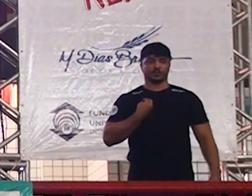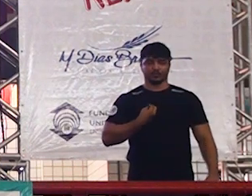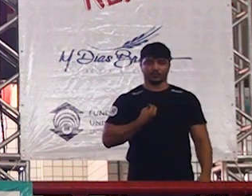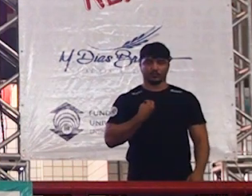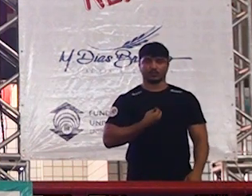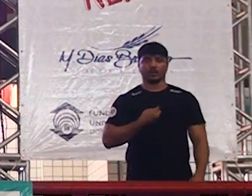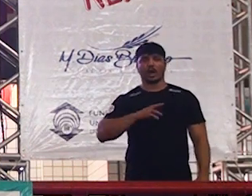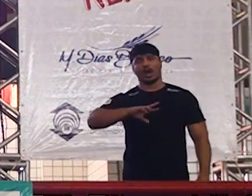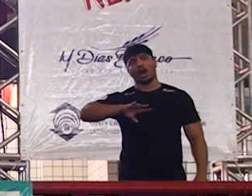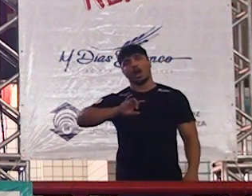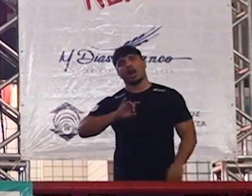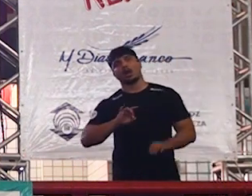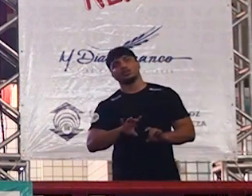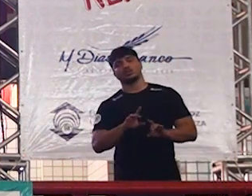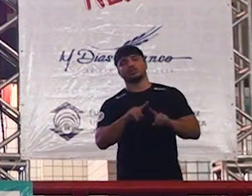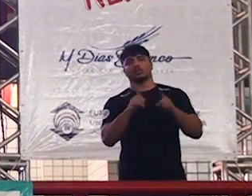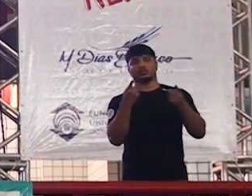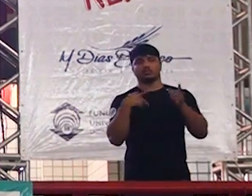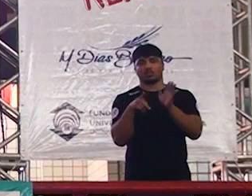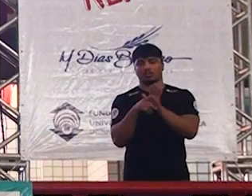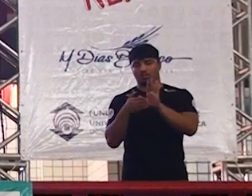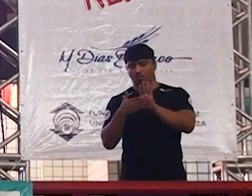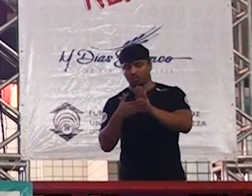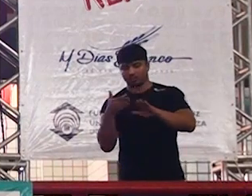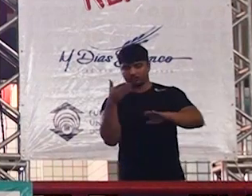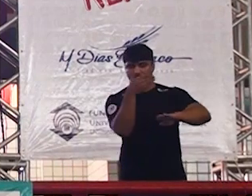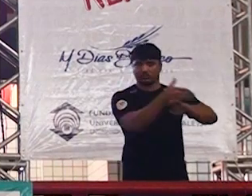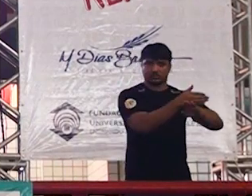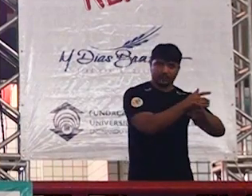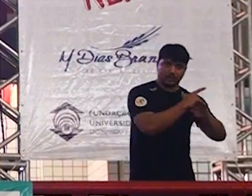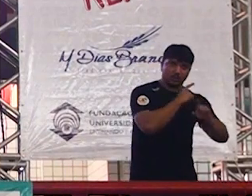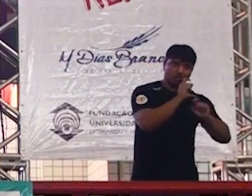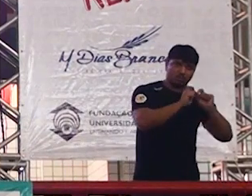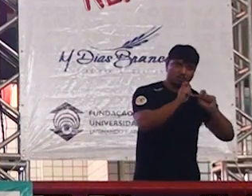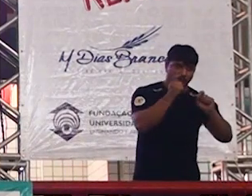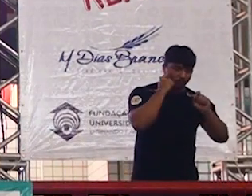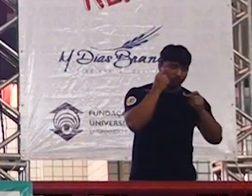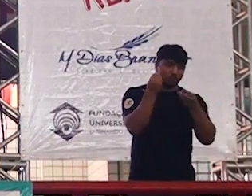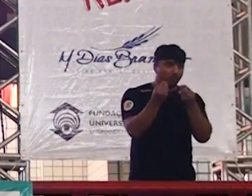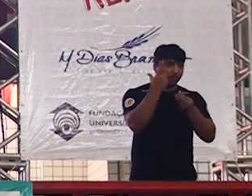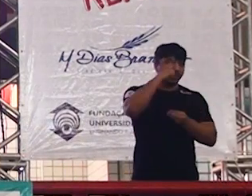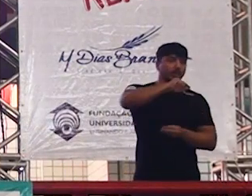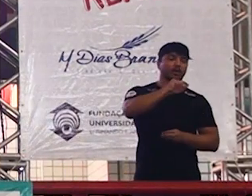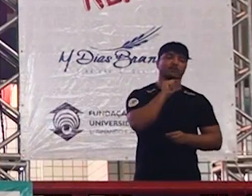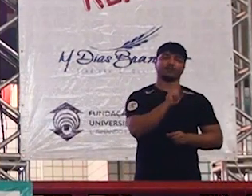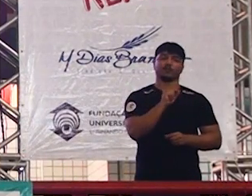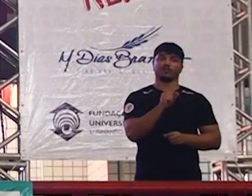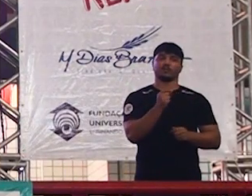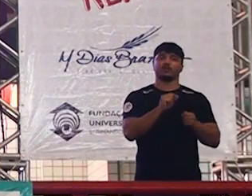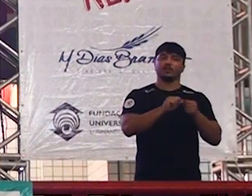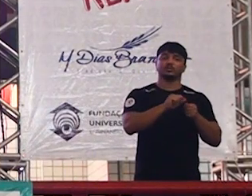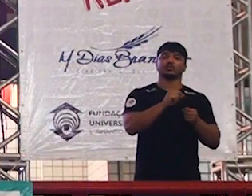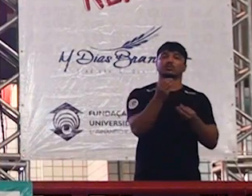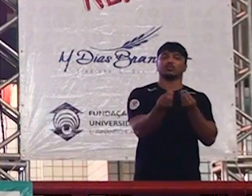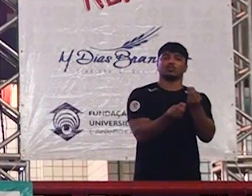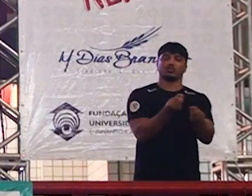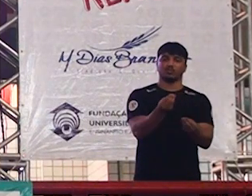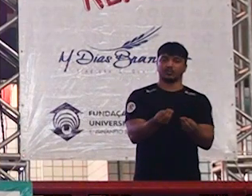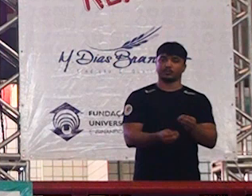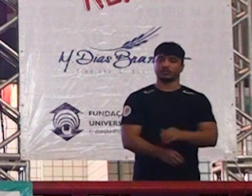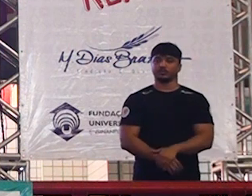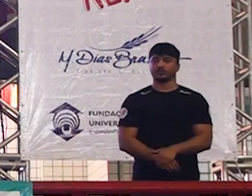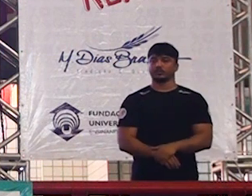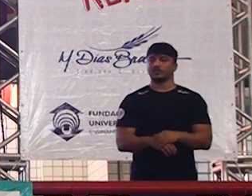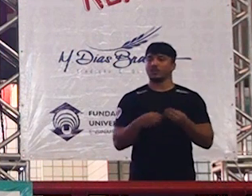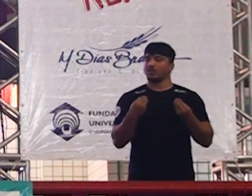Não se esqueça de que a proposta de intervenção tem que dizer, ó, quem vai fazer, o que deve fazer,